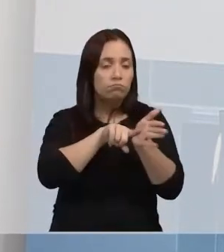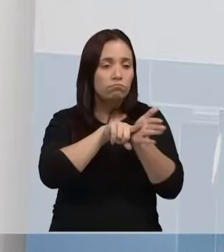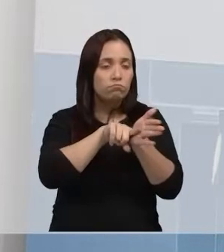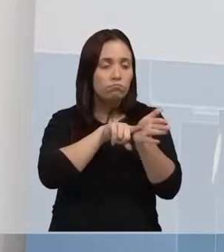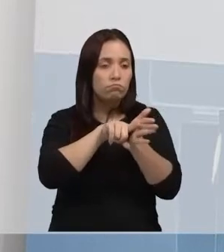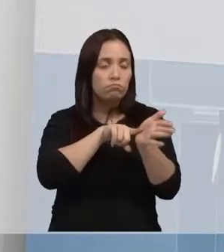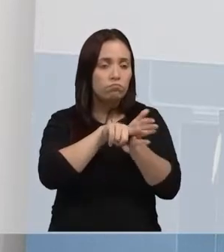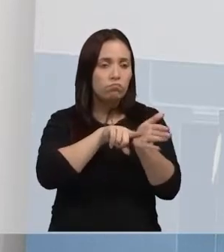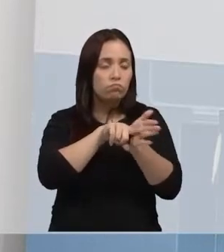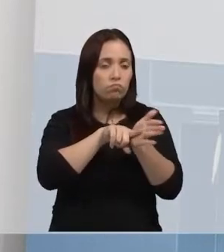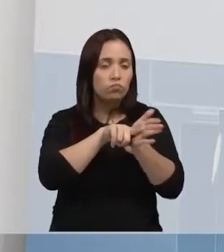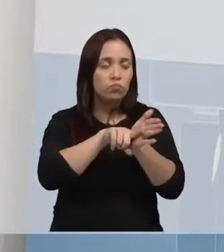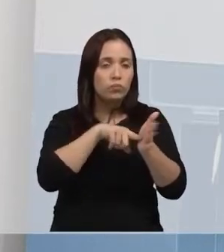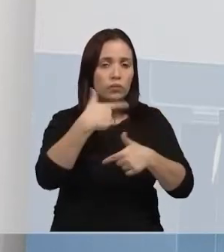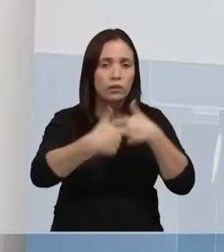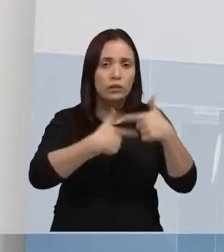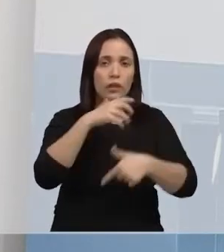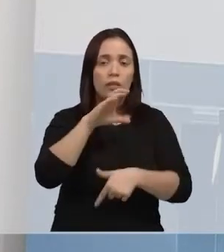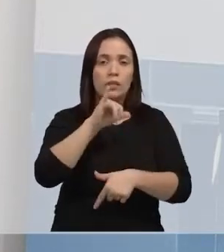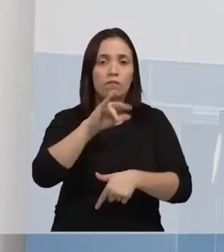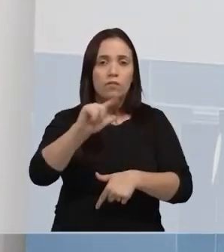a polícia prendeu.